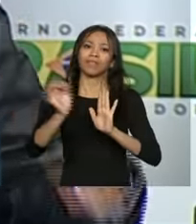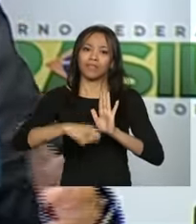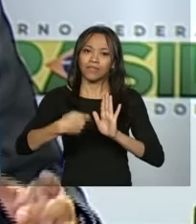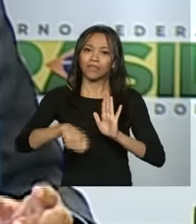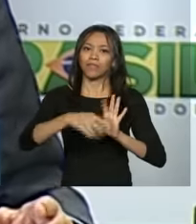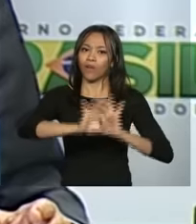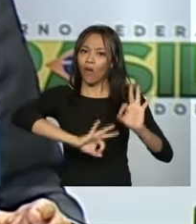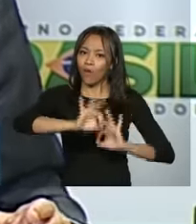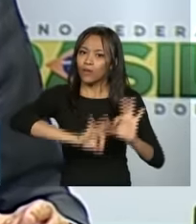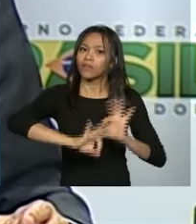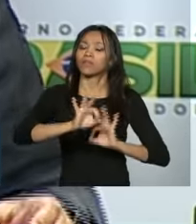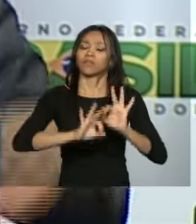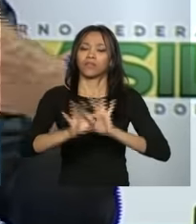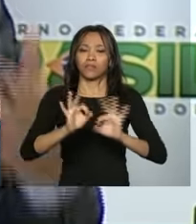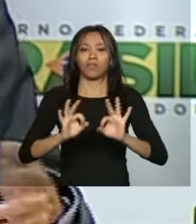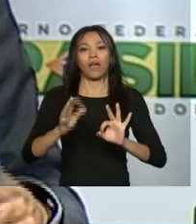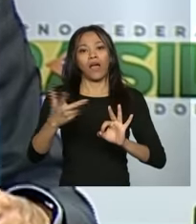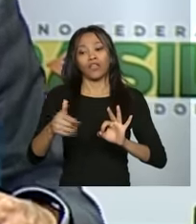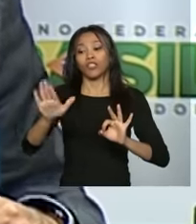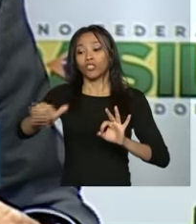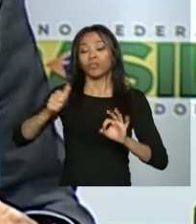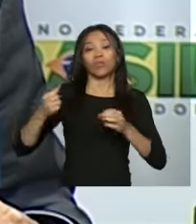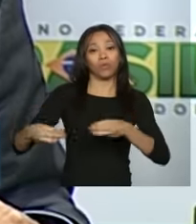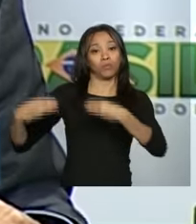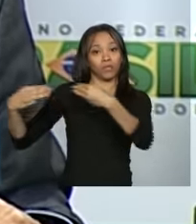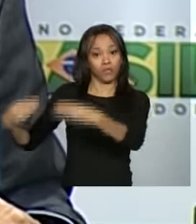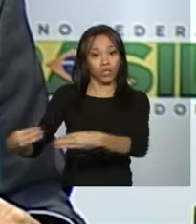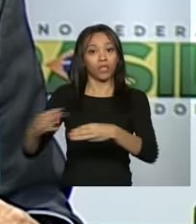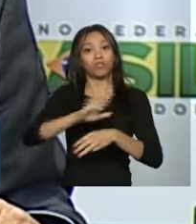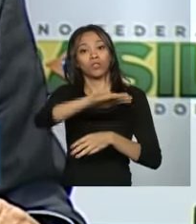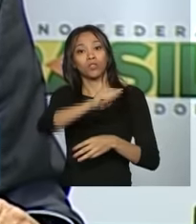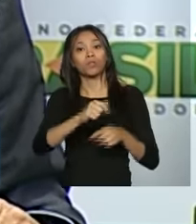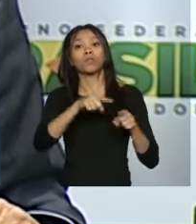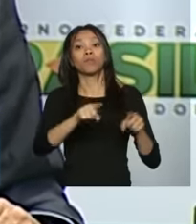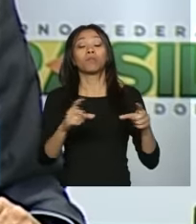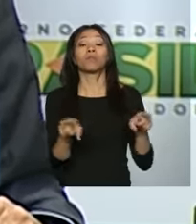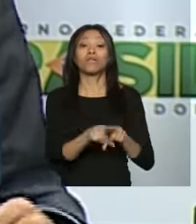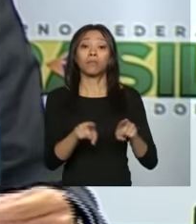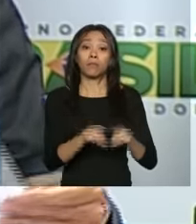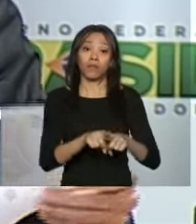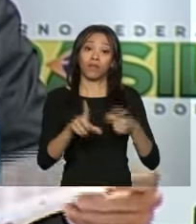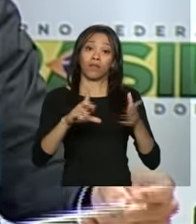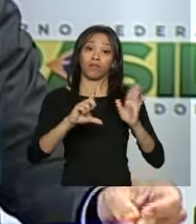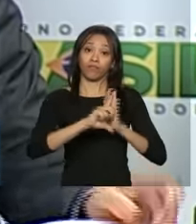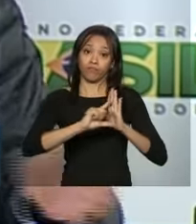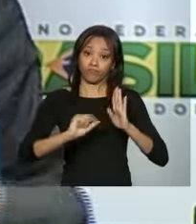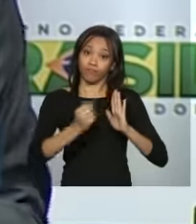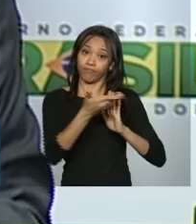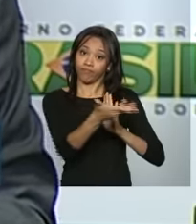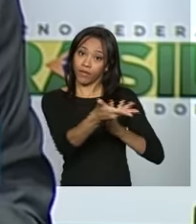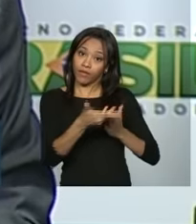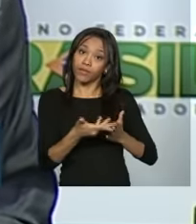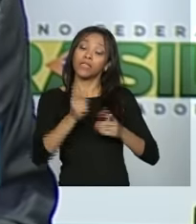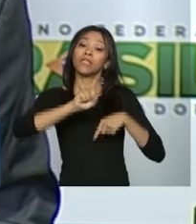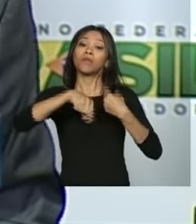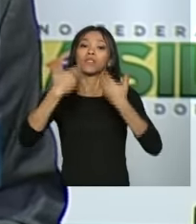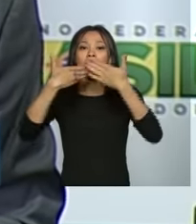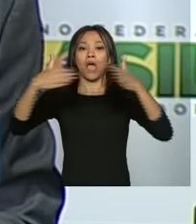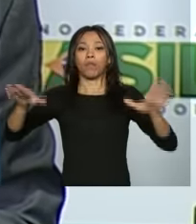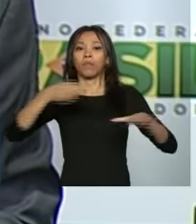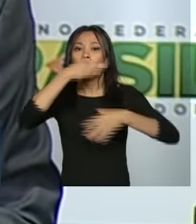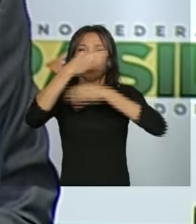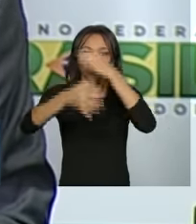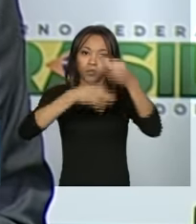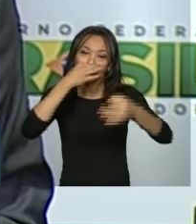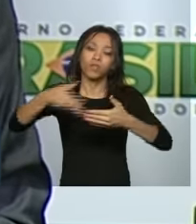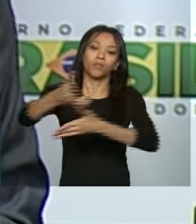série de decisões envolver o medic e a Casa Civil mas em 30 dias nós concluiremos e colocaremos em consulta pública uma